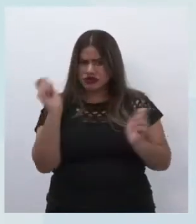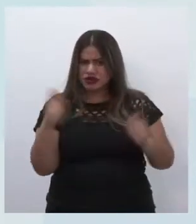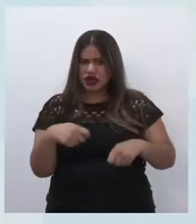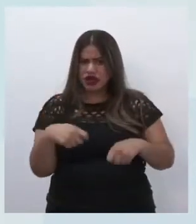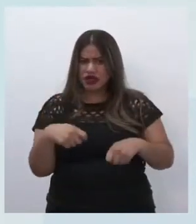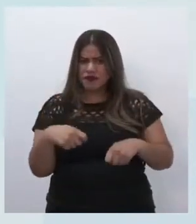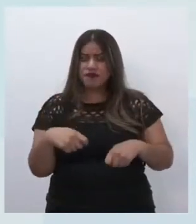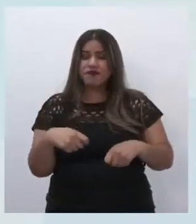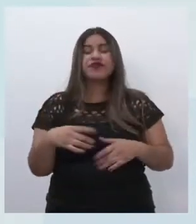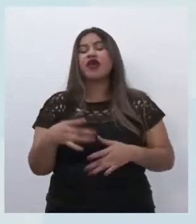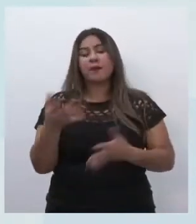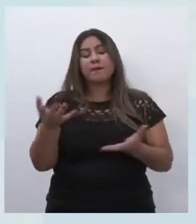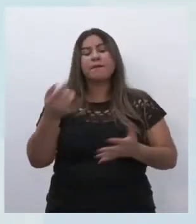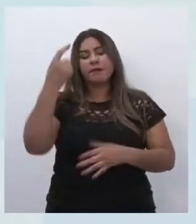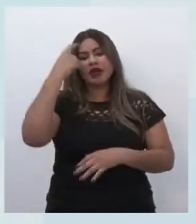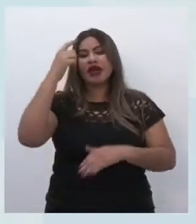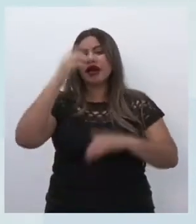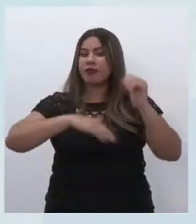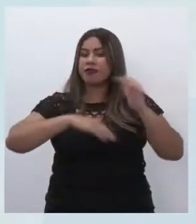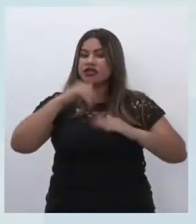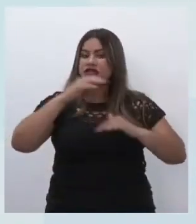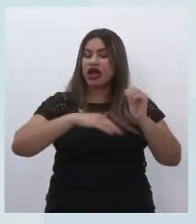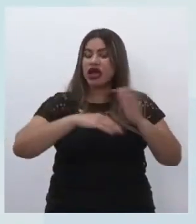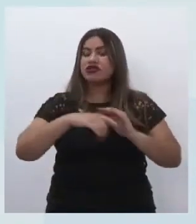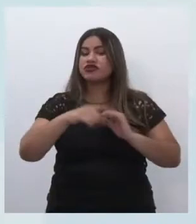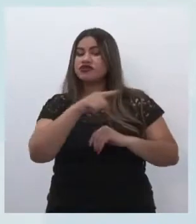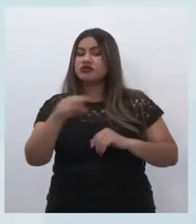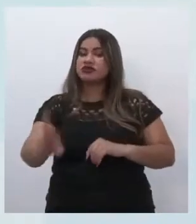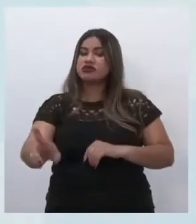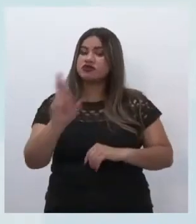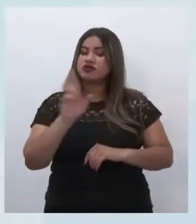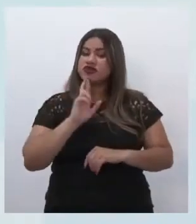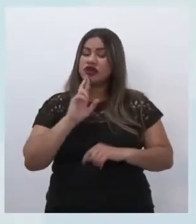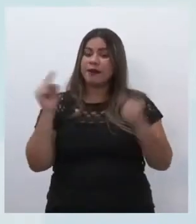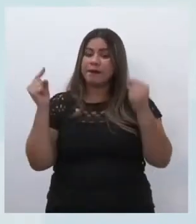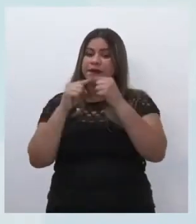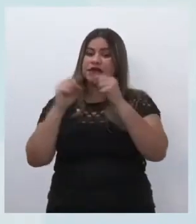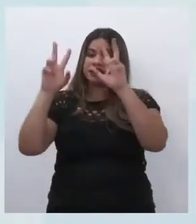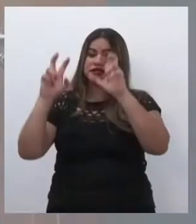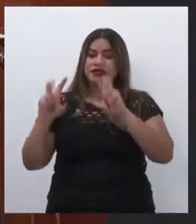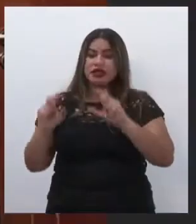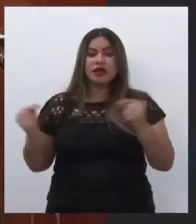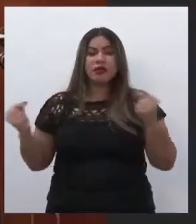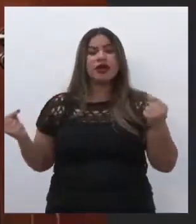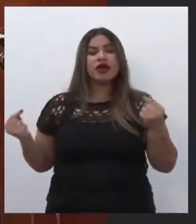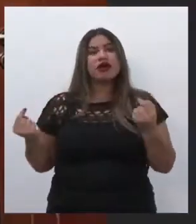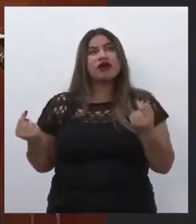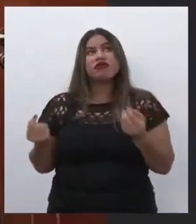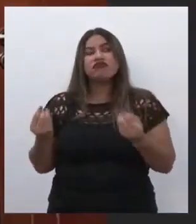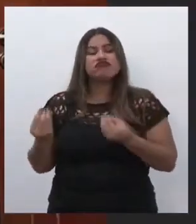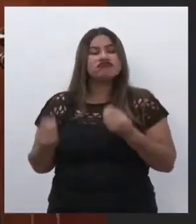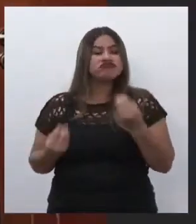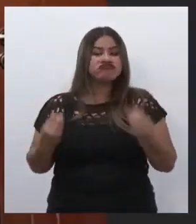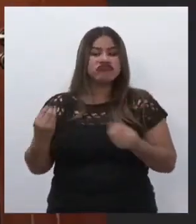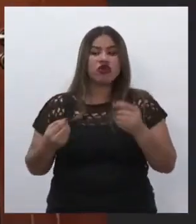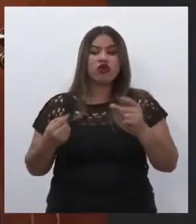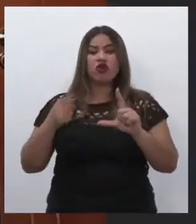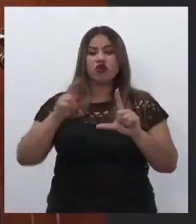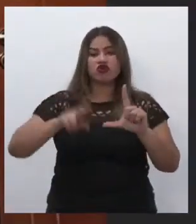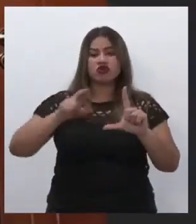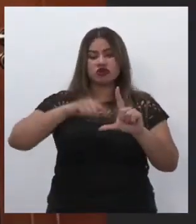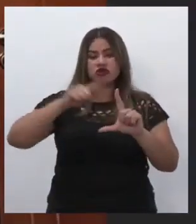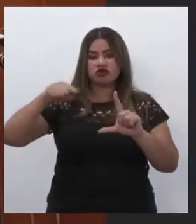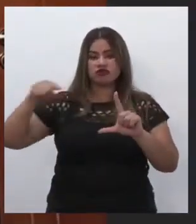vocês vão, a partir dessa habilidade, vão responder de que forma vocês abordariam um tema da aula com infográfico como